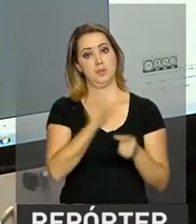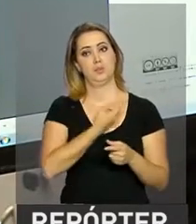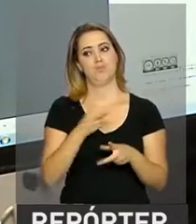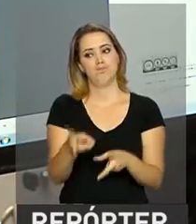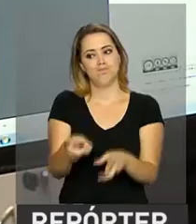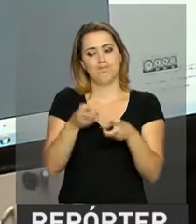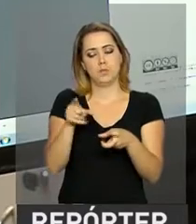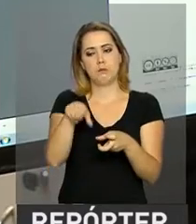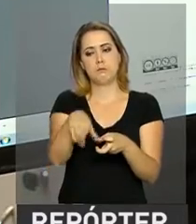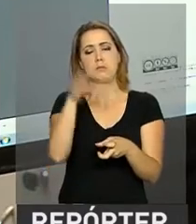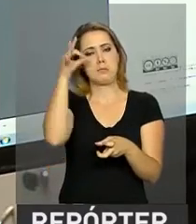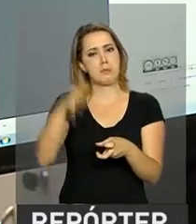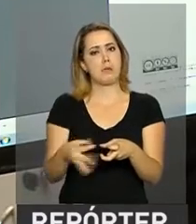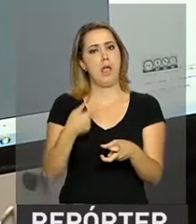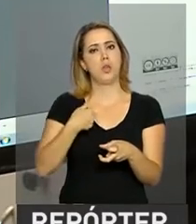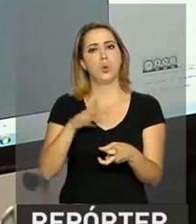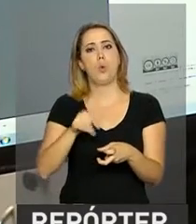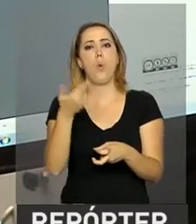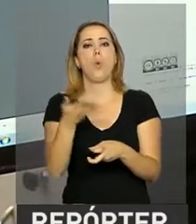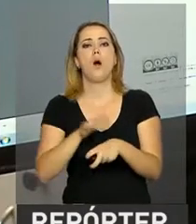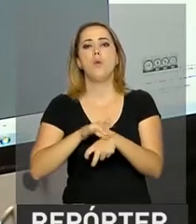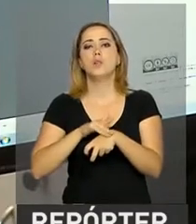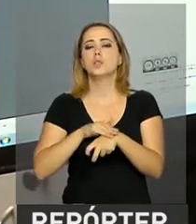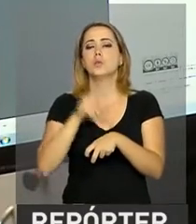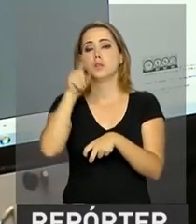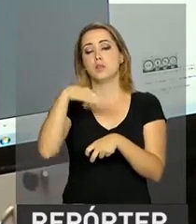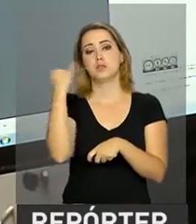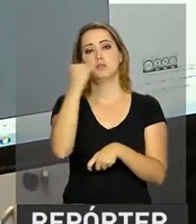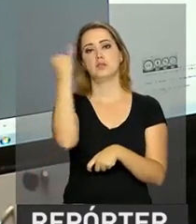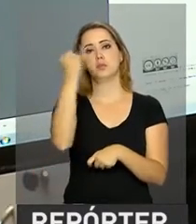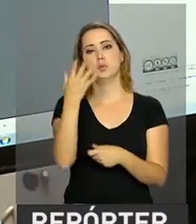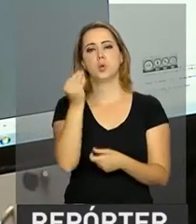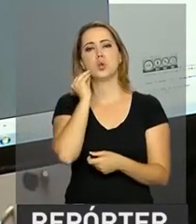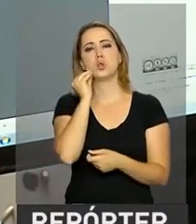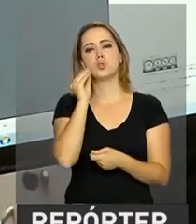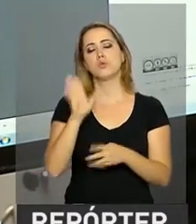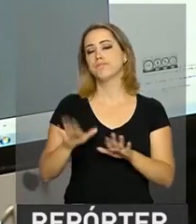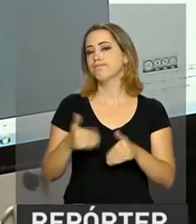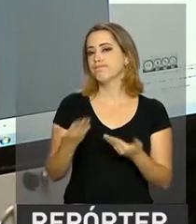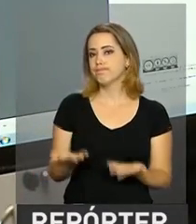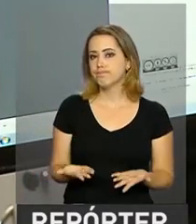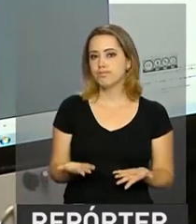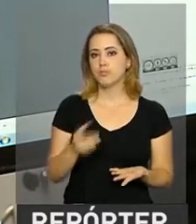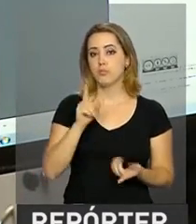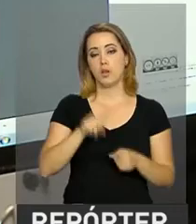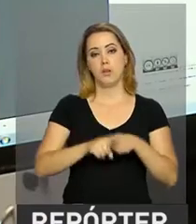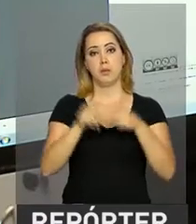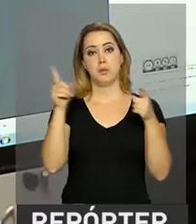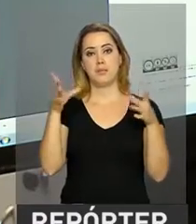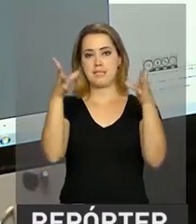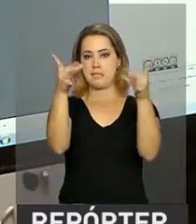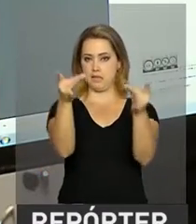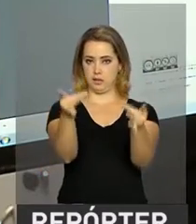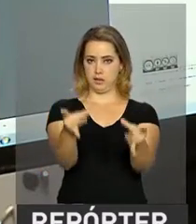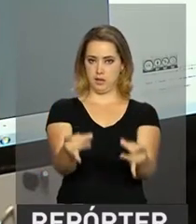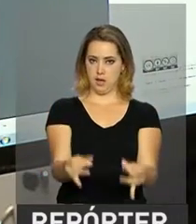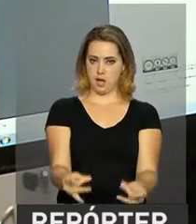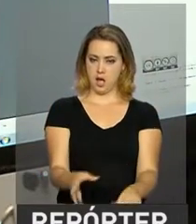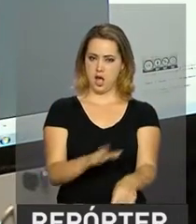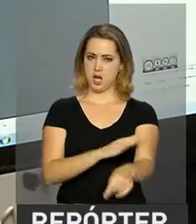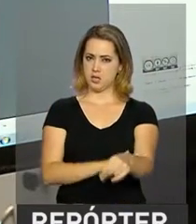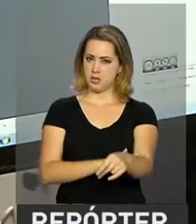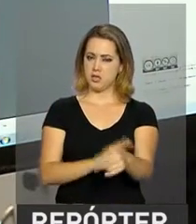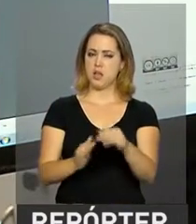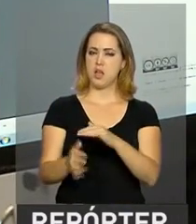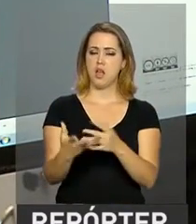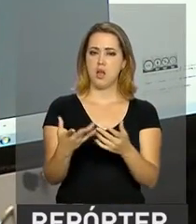diagnóstico específico isso vai ser importante né os testes né mas é traz mais detalhamento é do quadro clínico